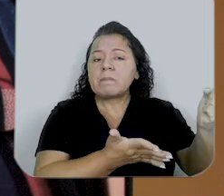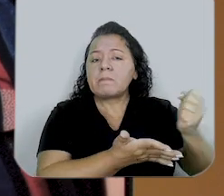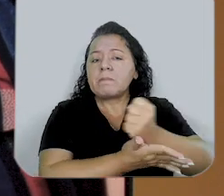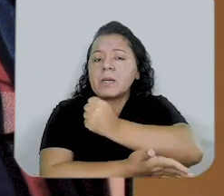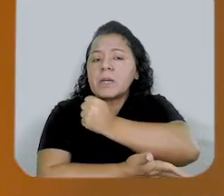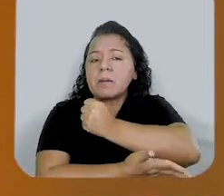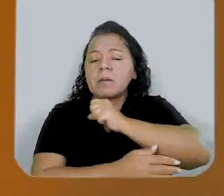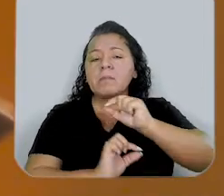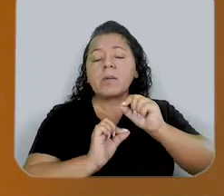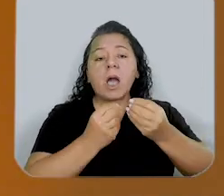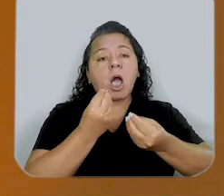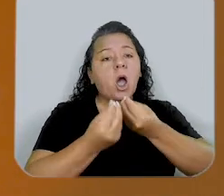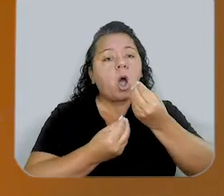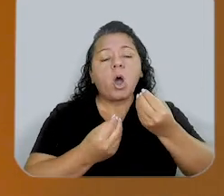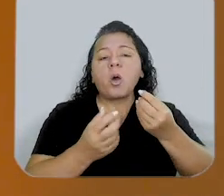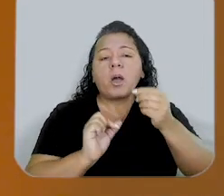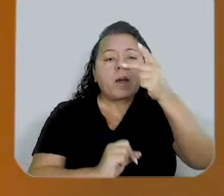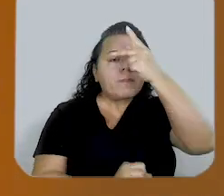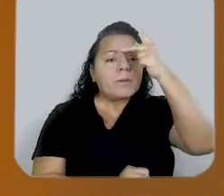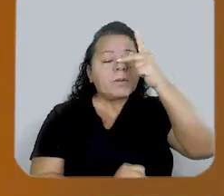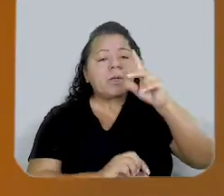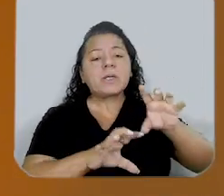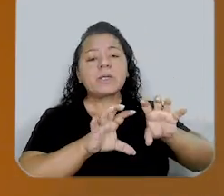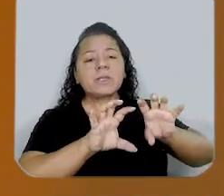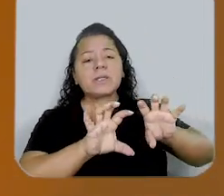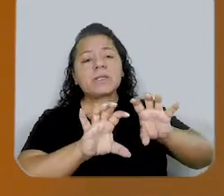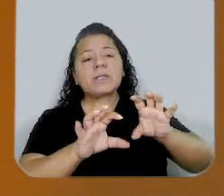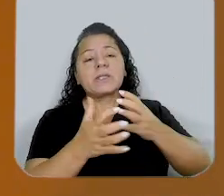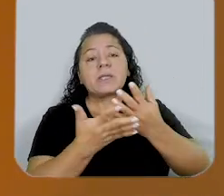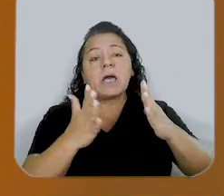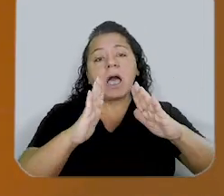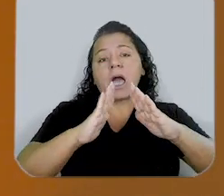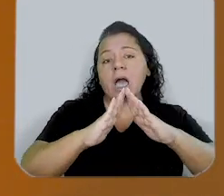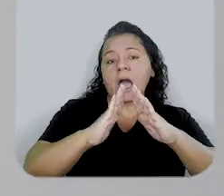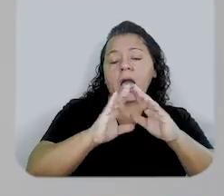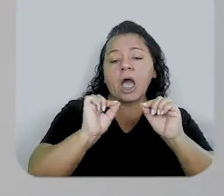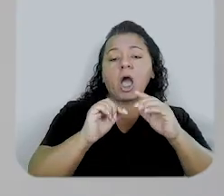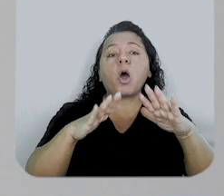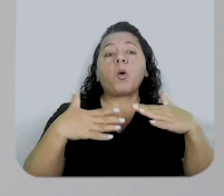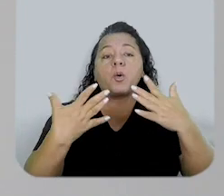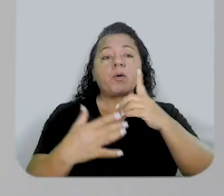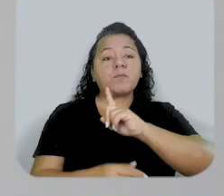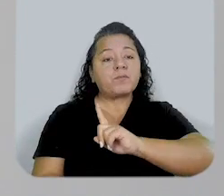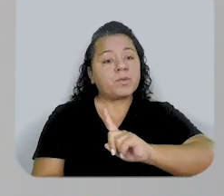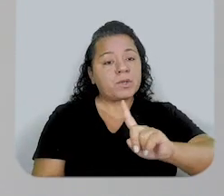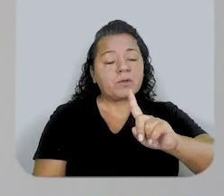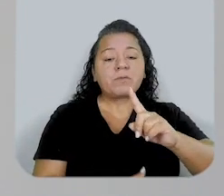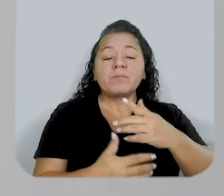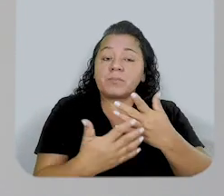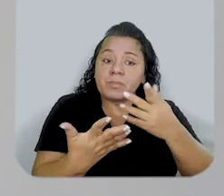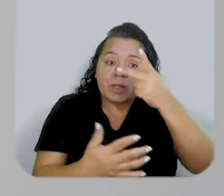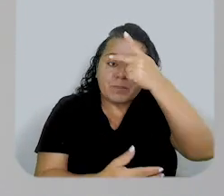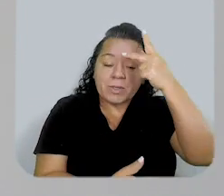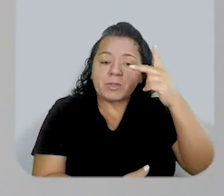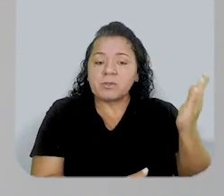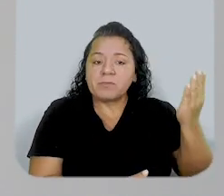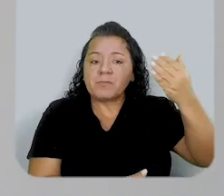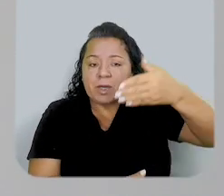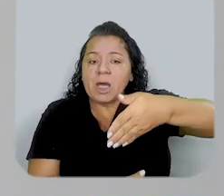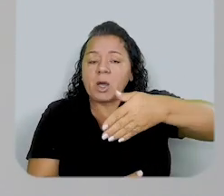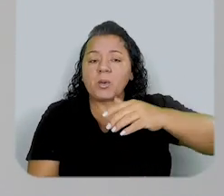apagamento, né? Como que as pessoas sentem a casa quando elas vão até vocês aí na Biatuí? As pessoas que vêm